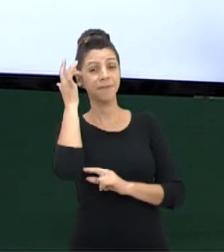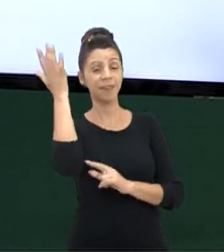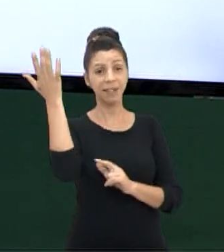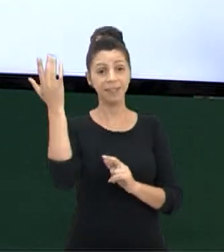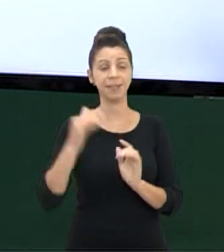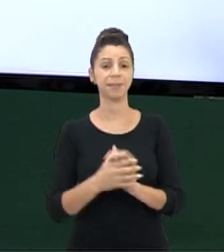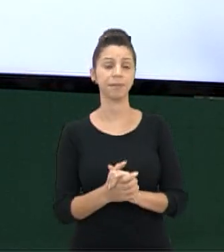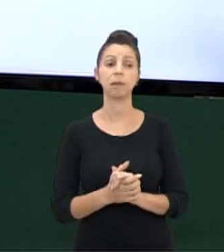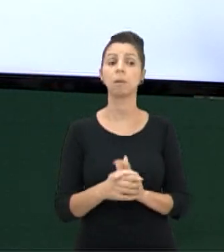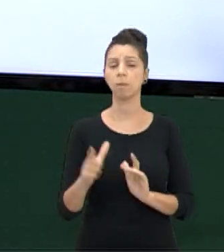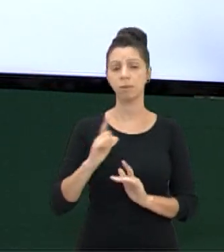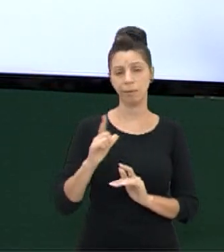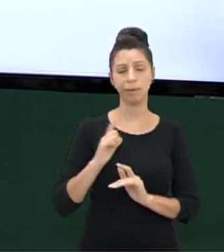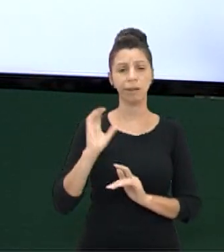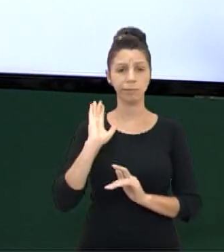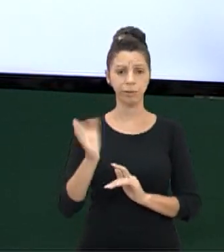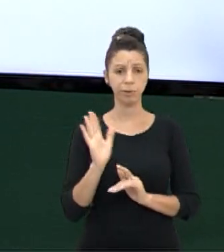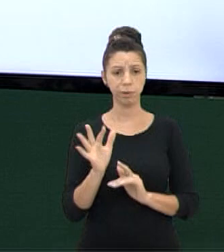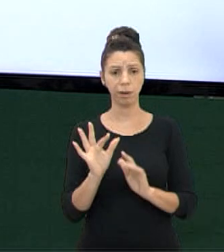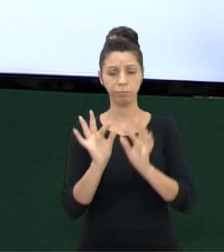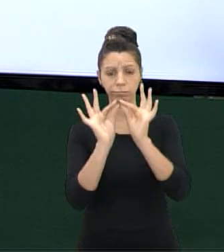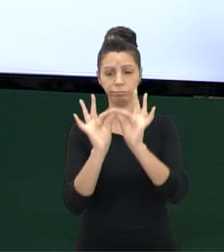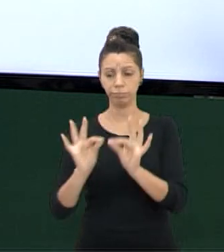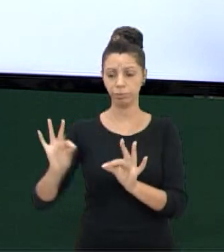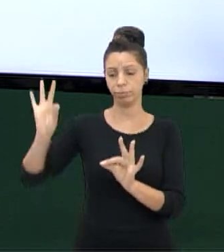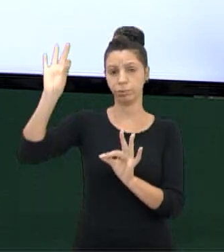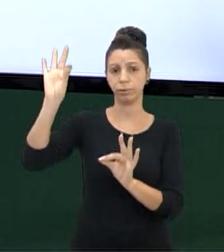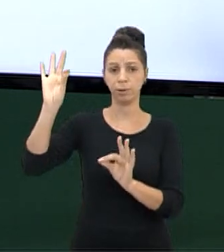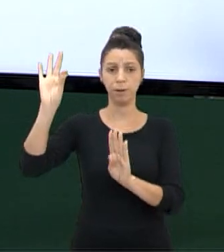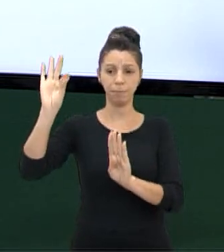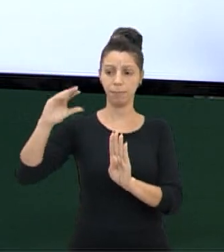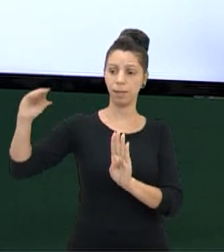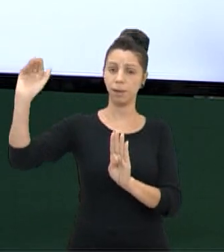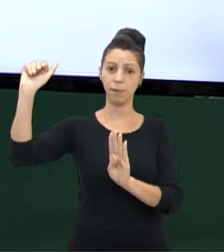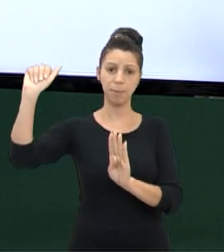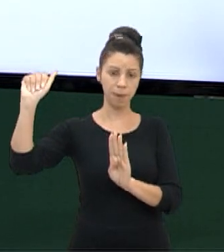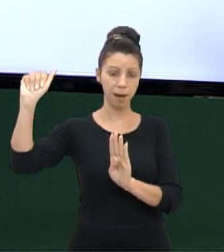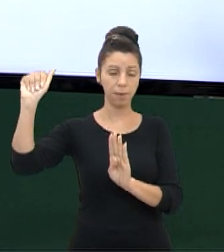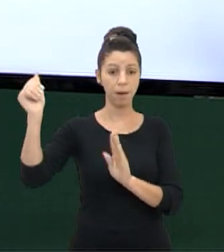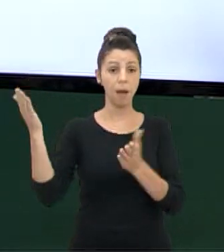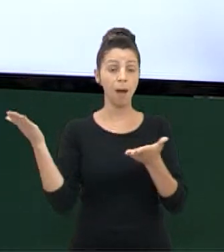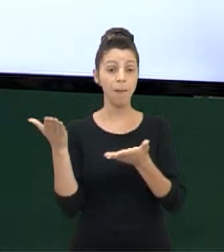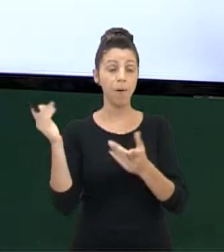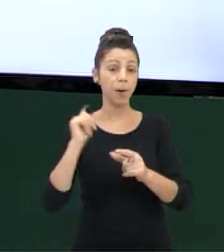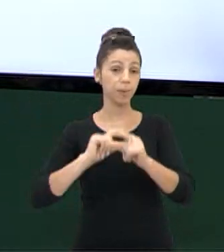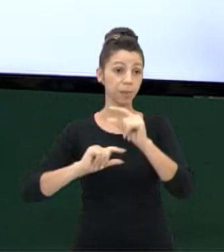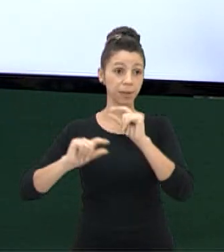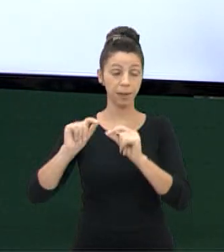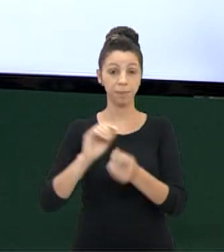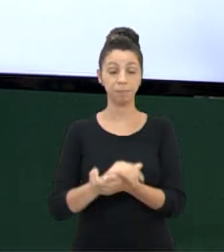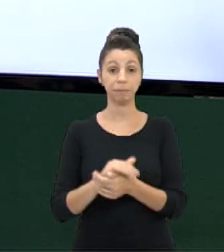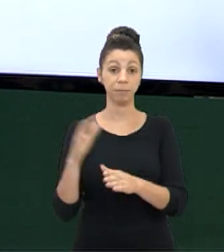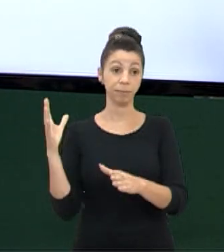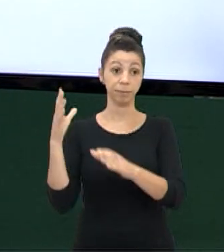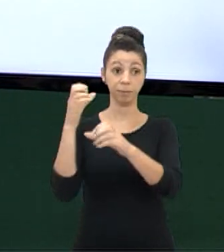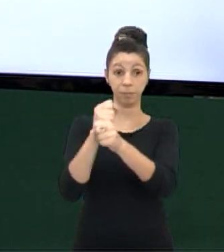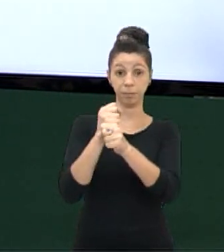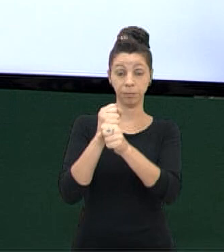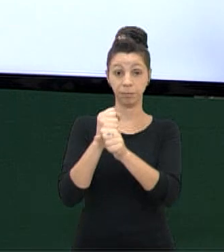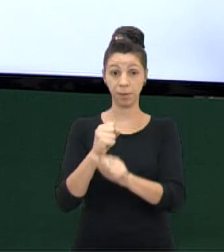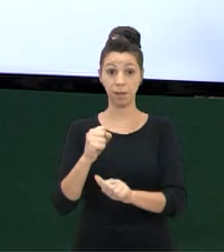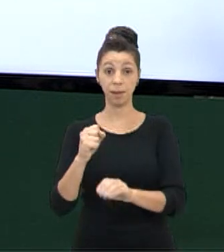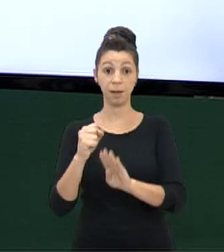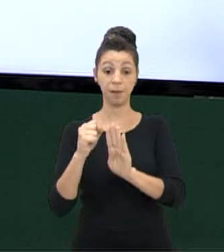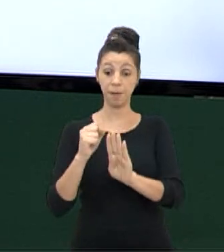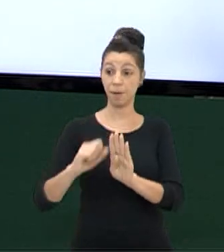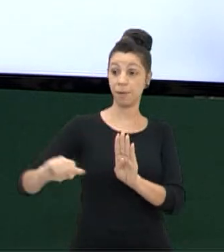dois arcos já definidos, certo? Desta forma, nós precisamos apenas somar o arco AB mais